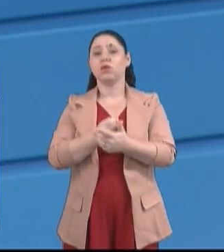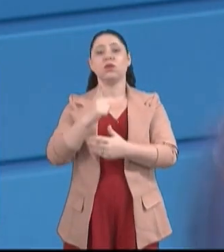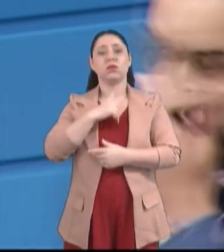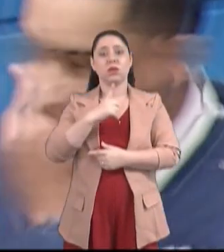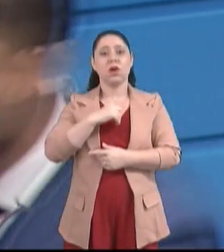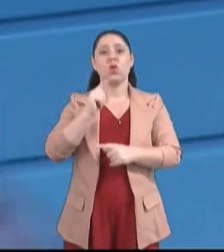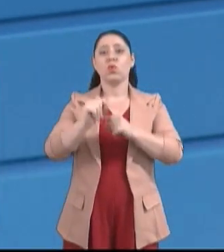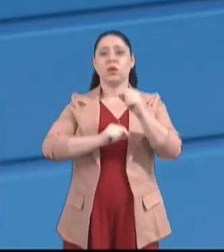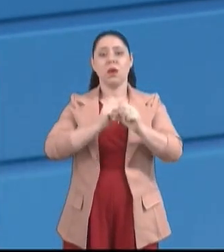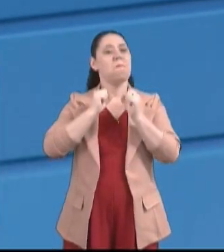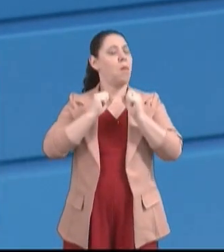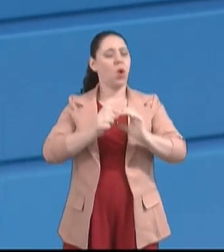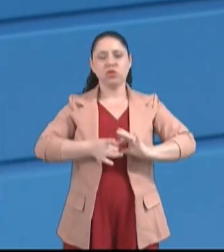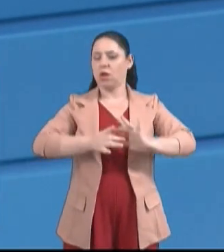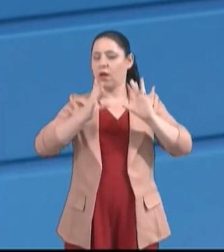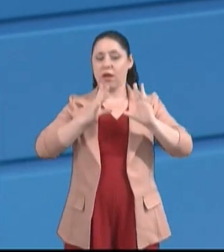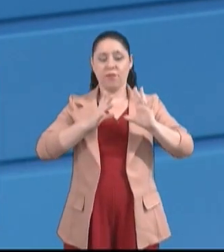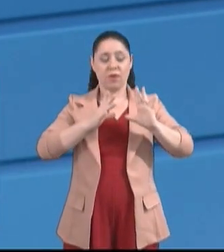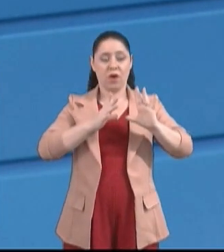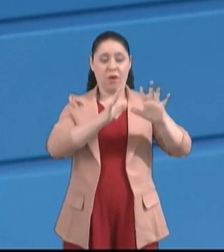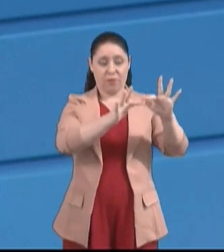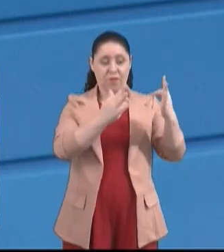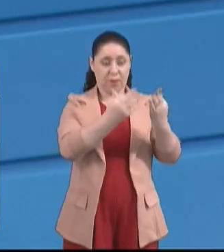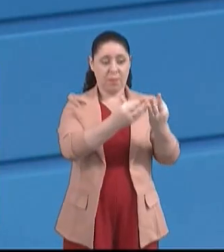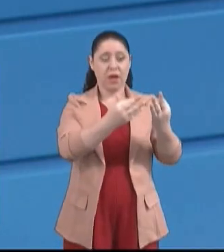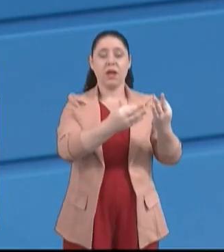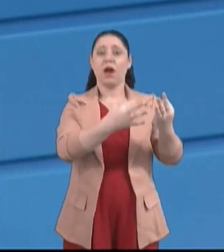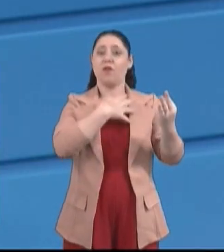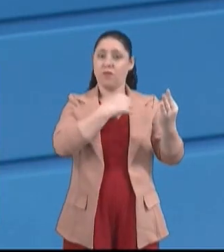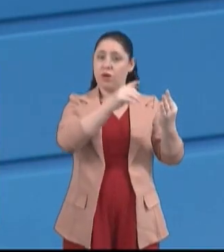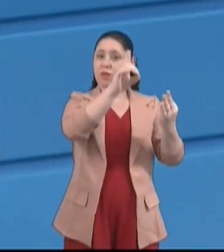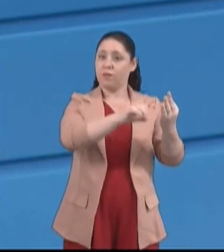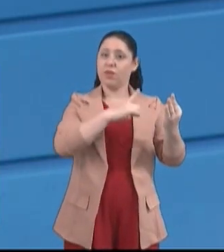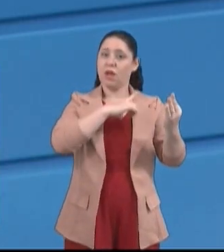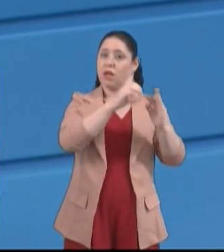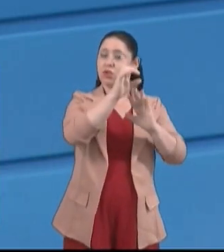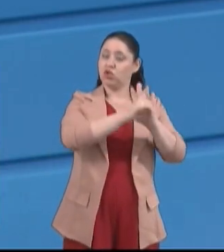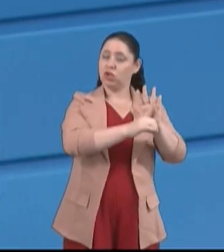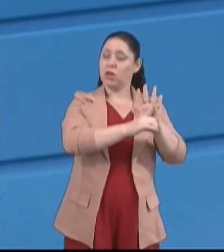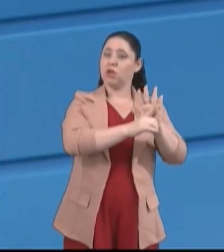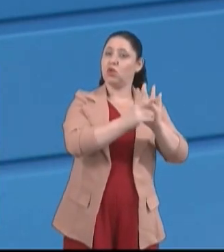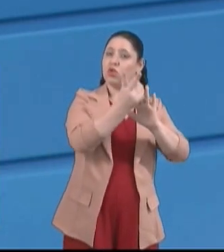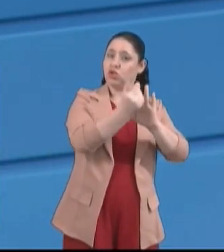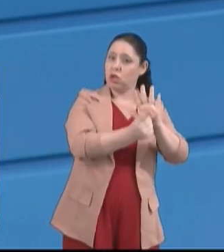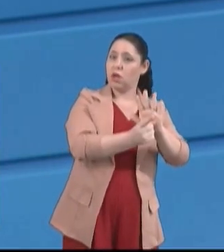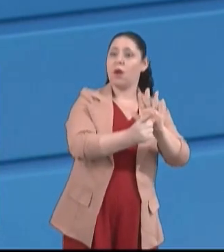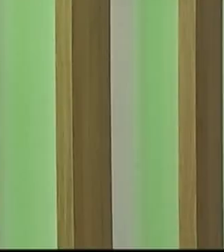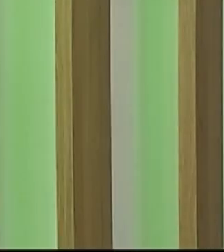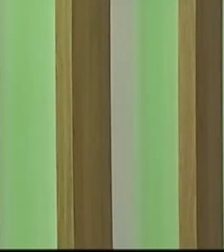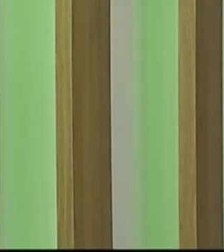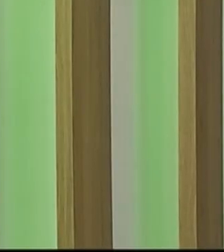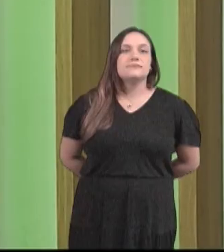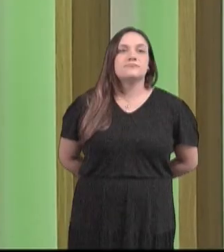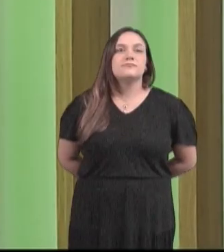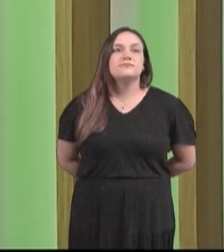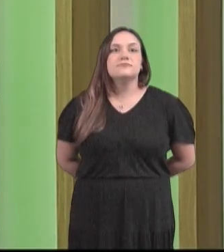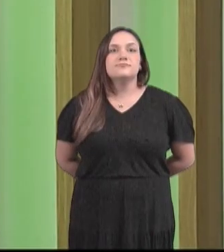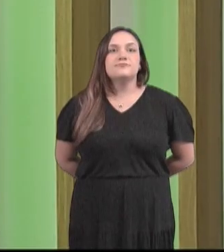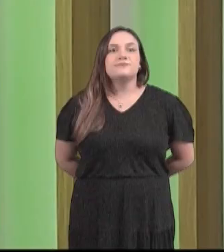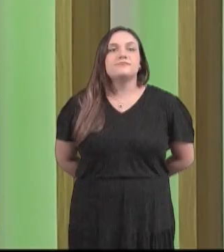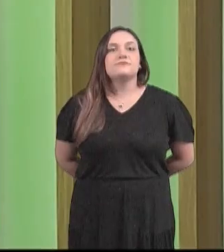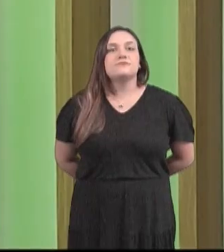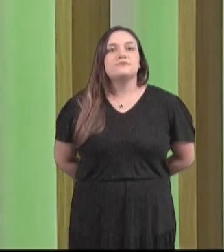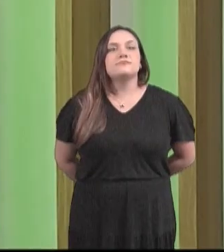haja acumulação desses benefícios no caso do programa Cuidar de Quem Cuida.